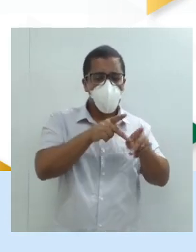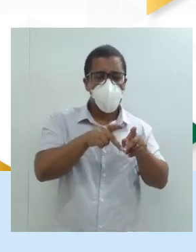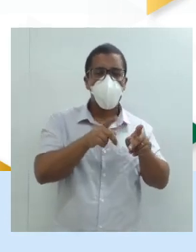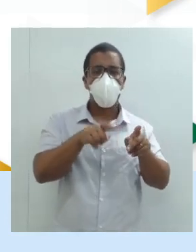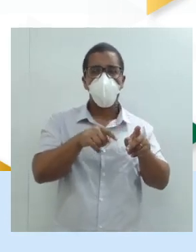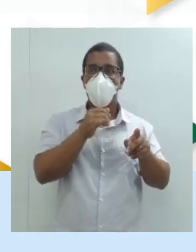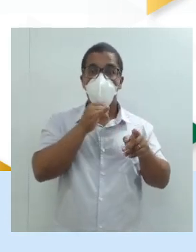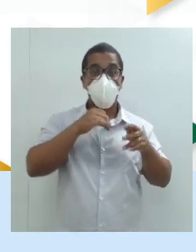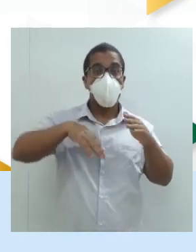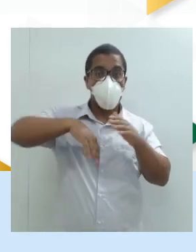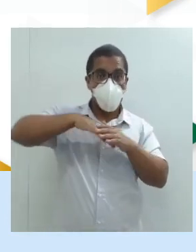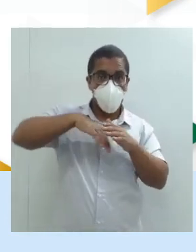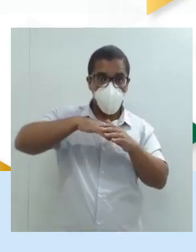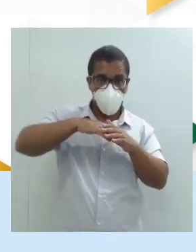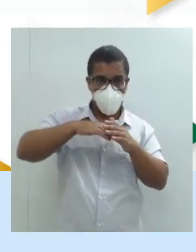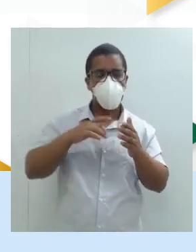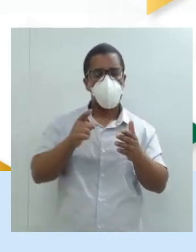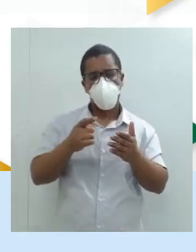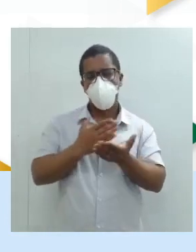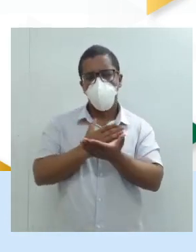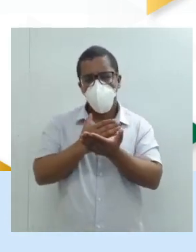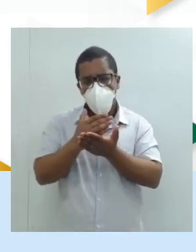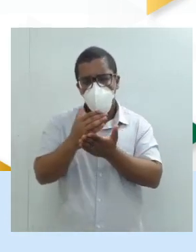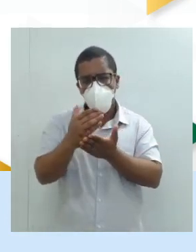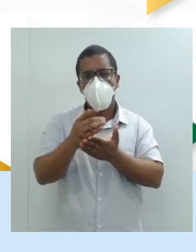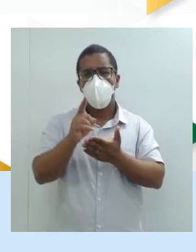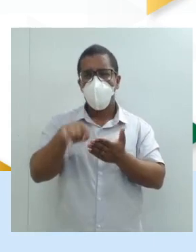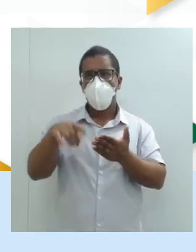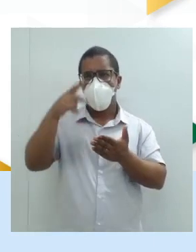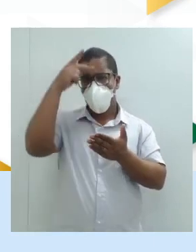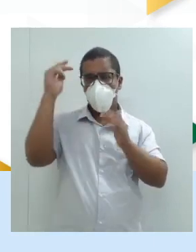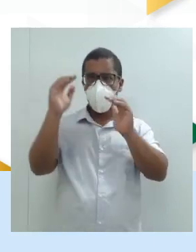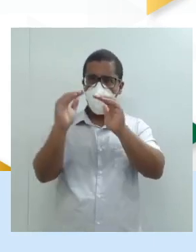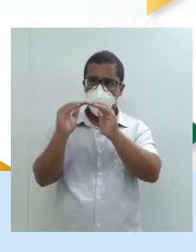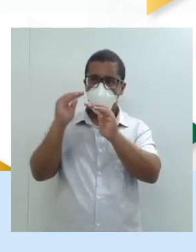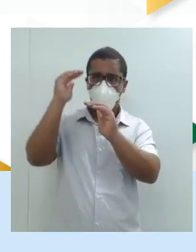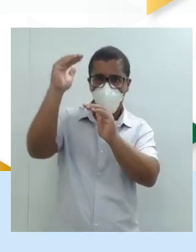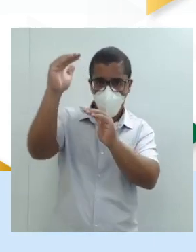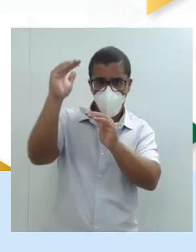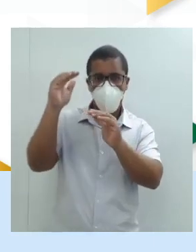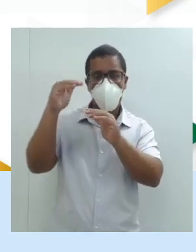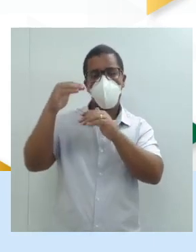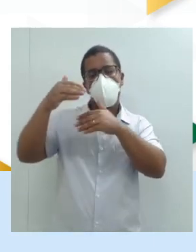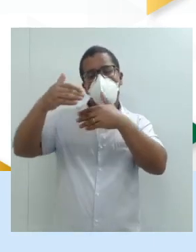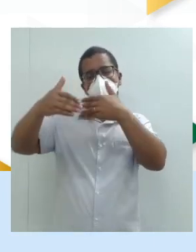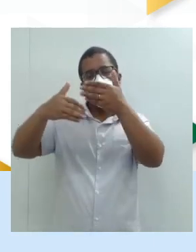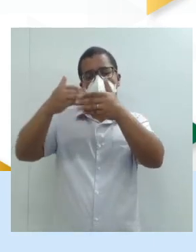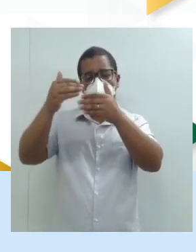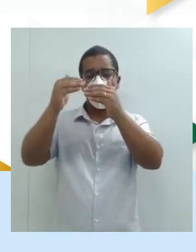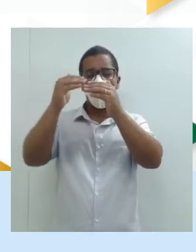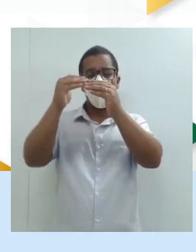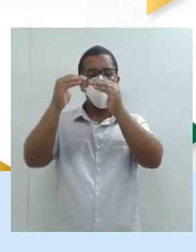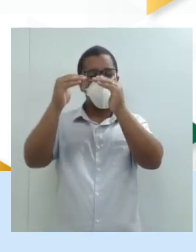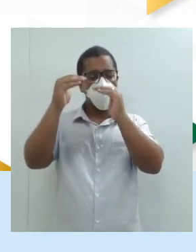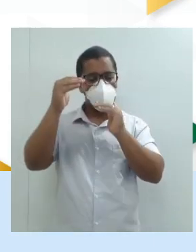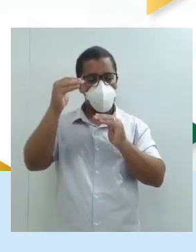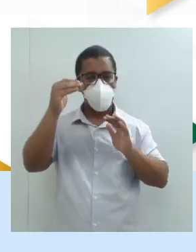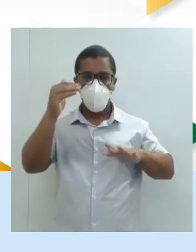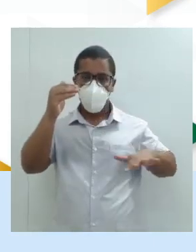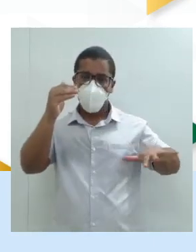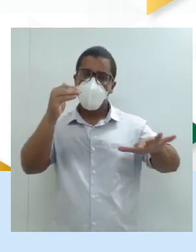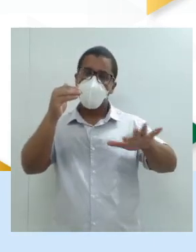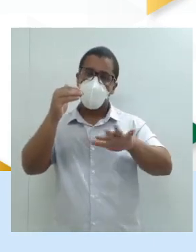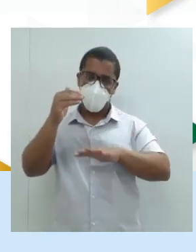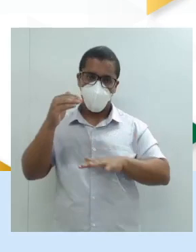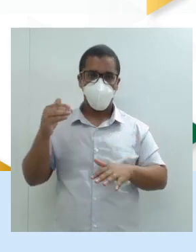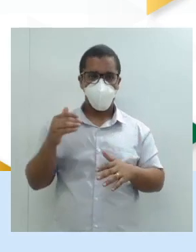futebol, por exemplo, iniciou mais com a elite e depois ela foi chegando às camadas mais populares,